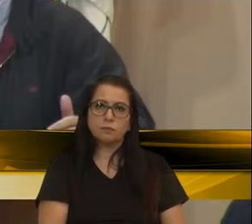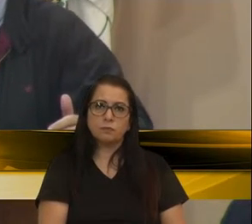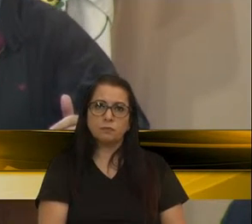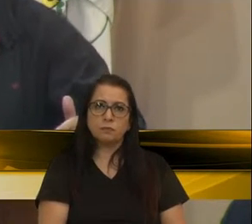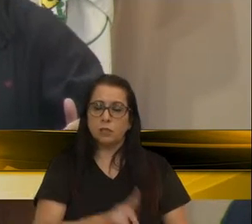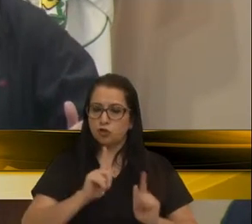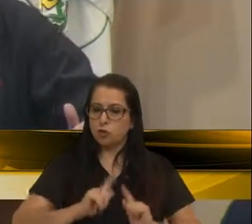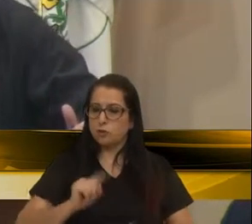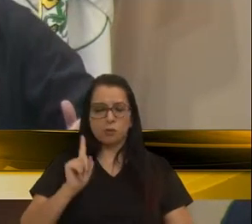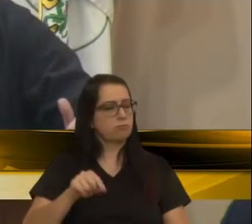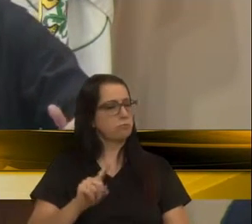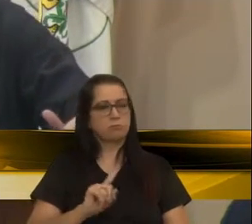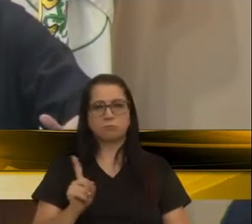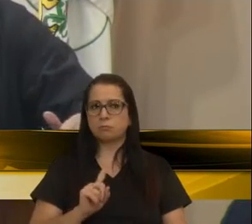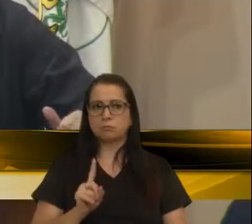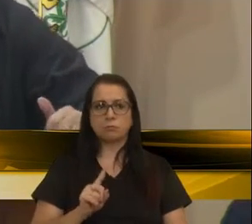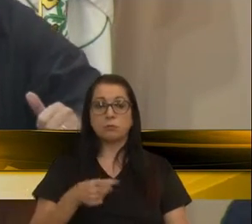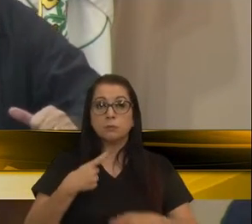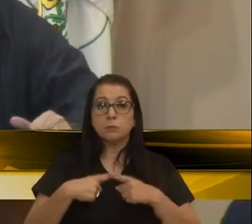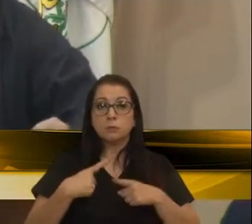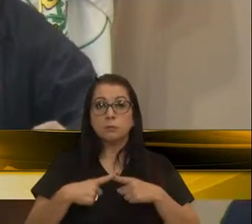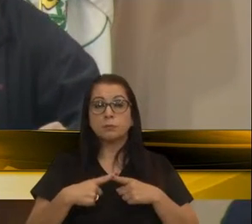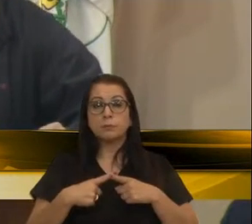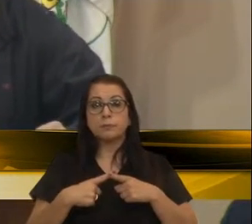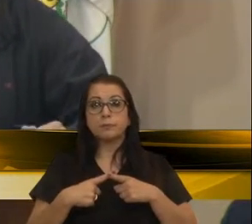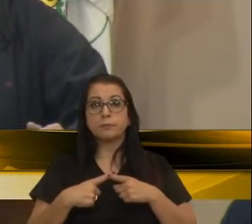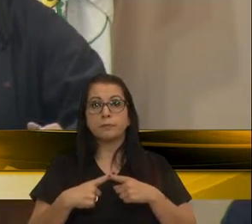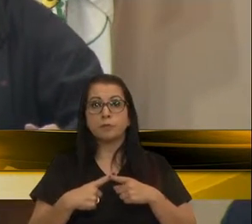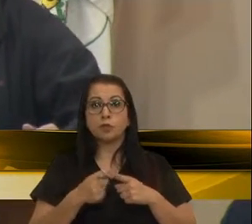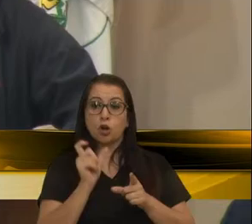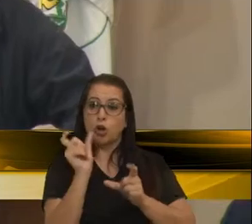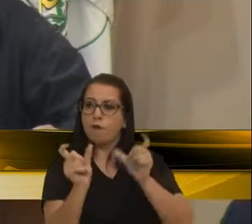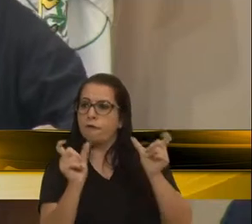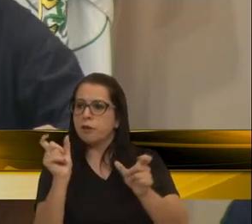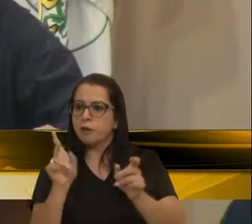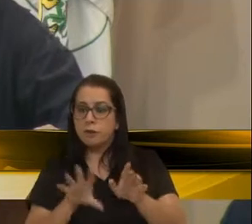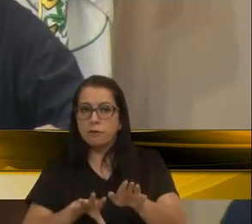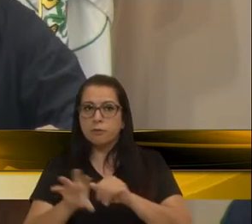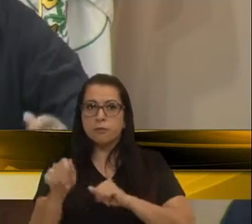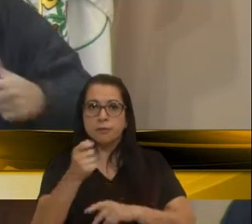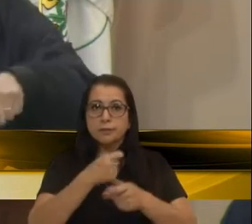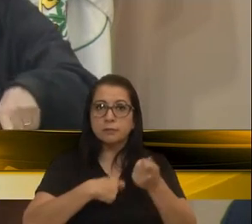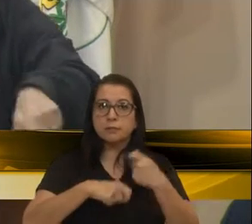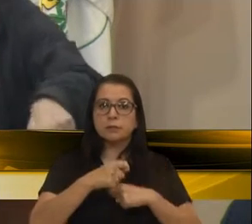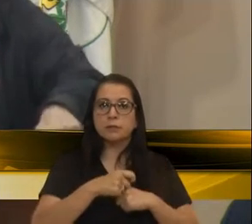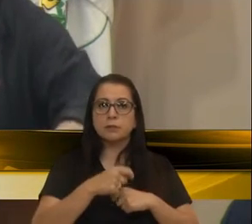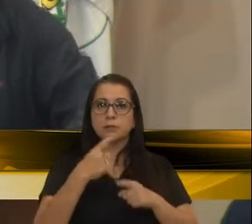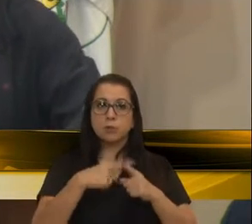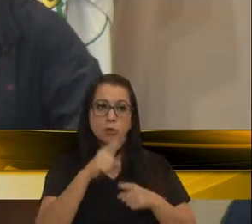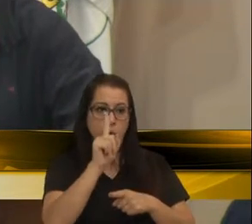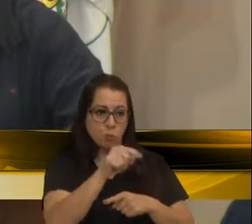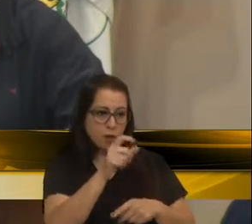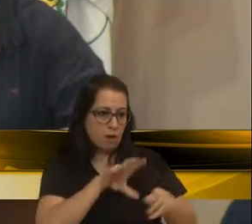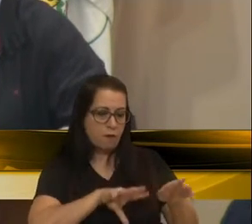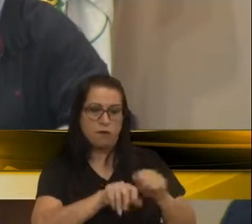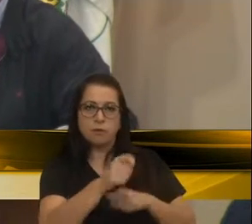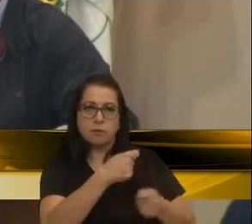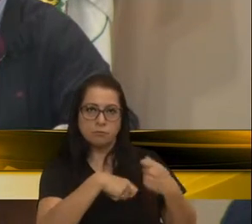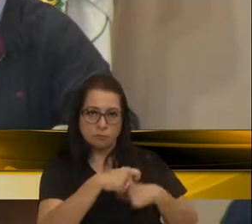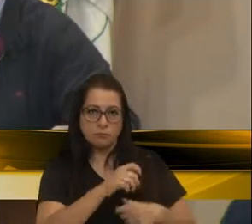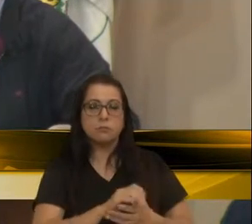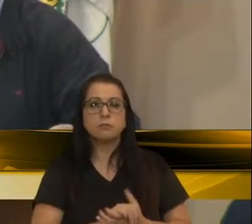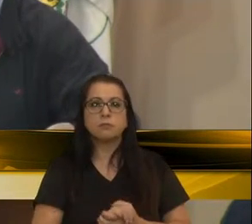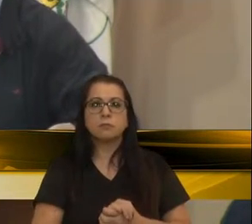Gestor não é. Até porque o senhor ofende a quem é formado em administração, porque o senhor não é formado em